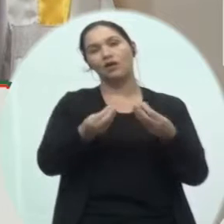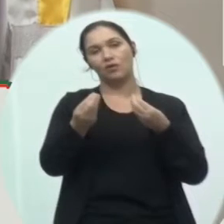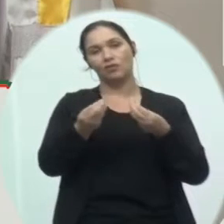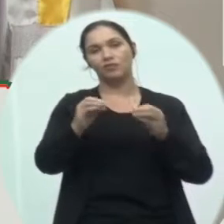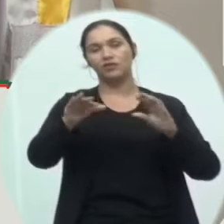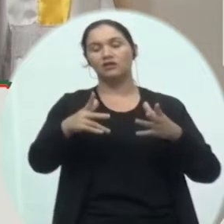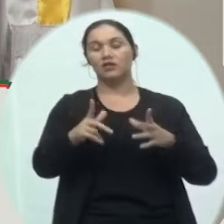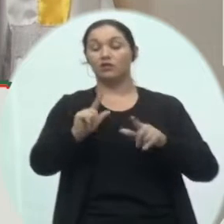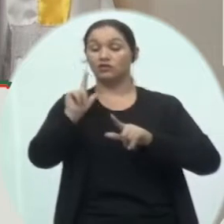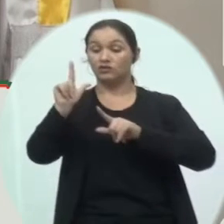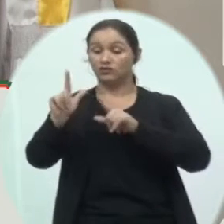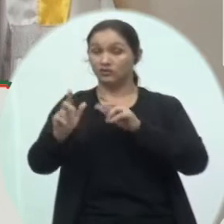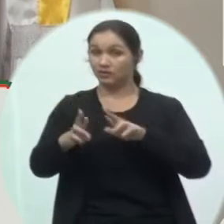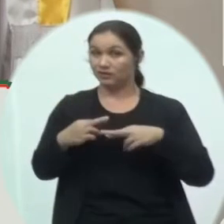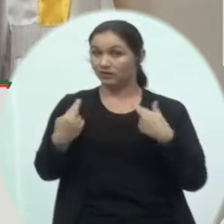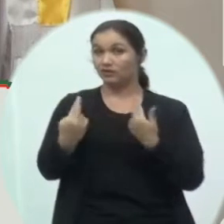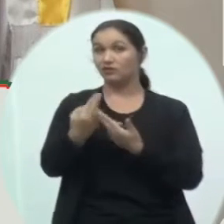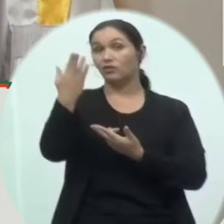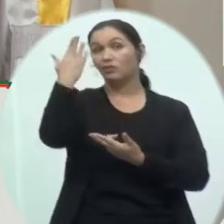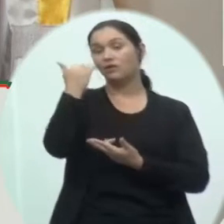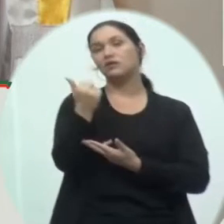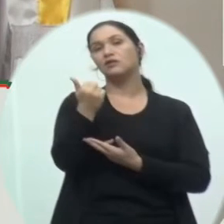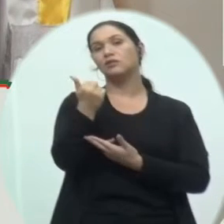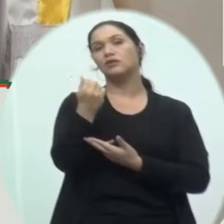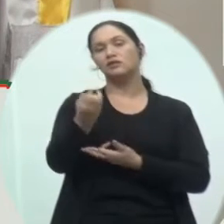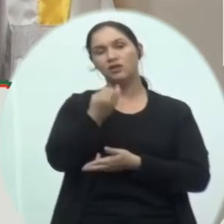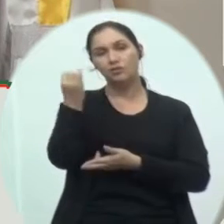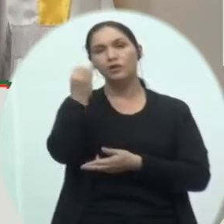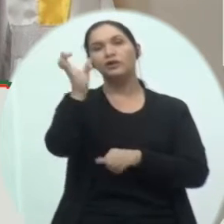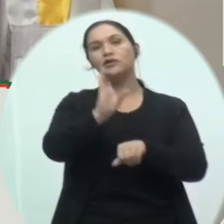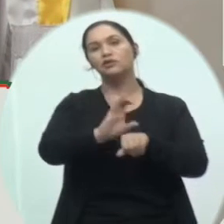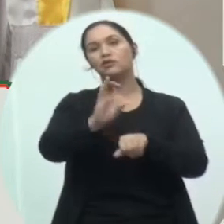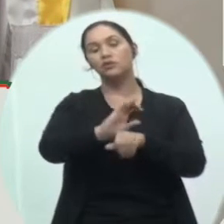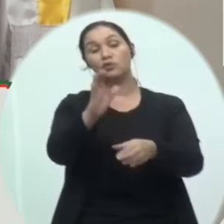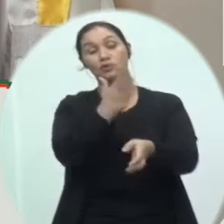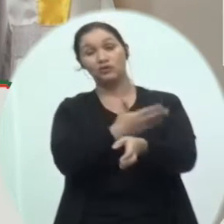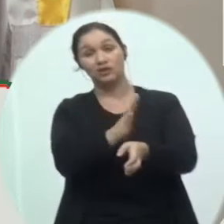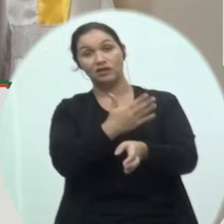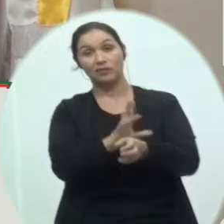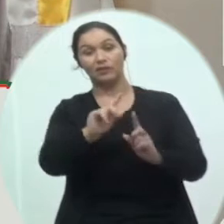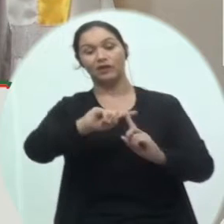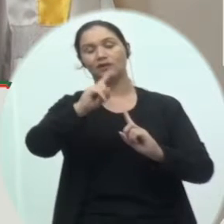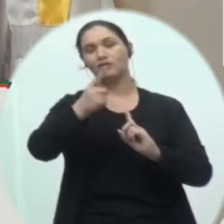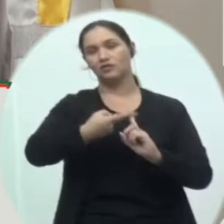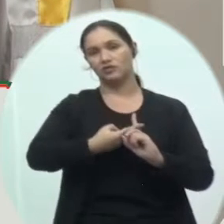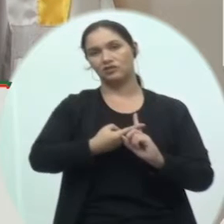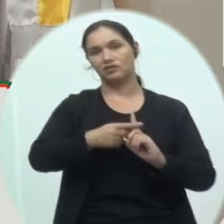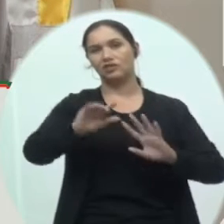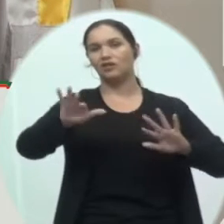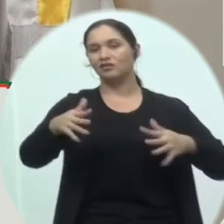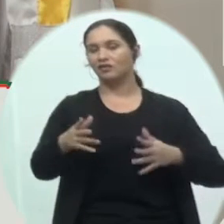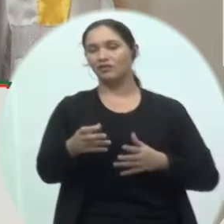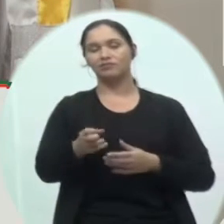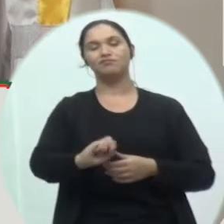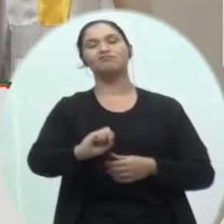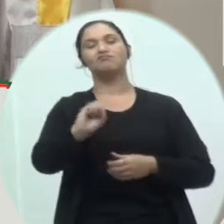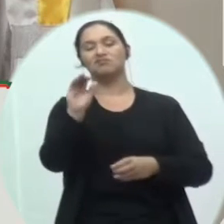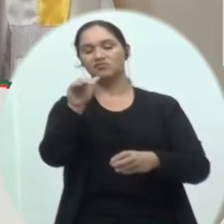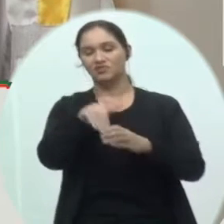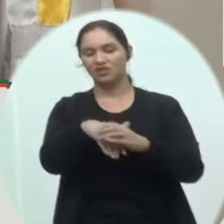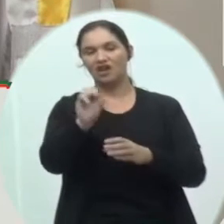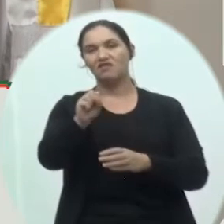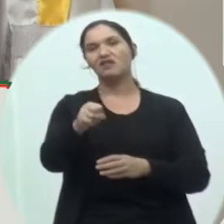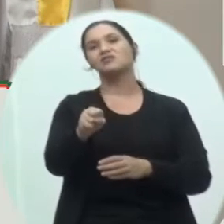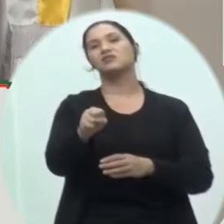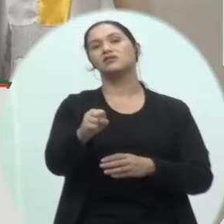interessante, vereador Salésio. Então, é unânime, né? A proposta é colocar, então, durante o pré-natal,